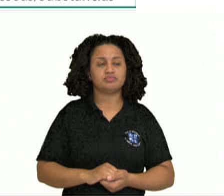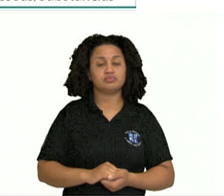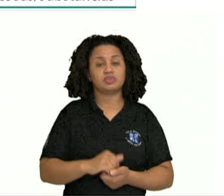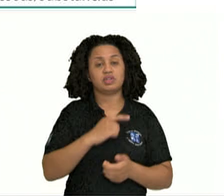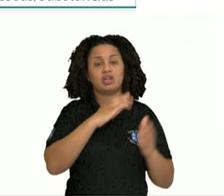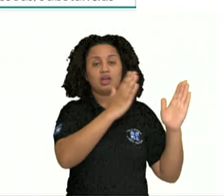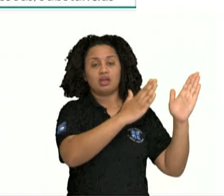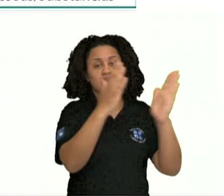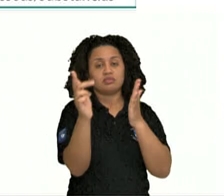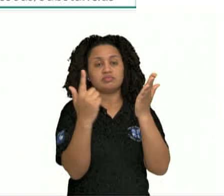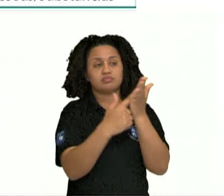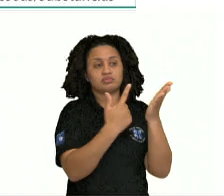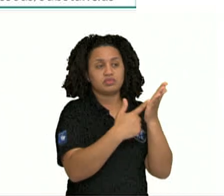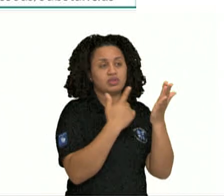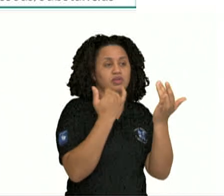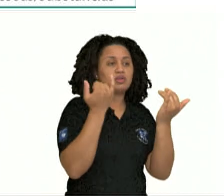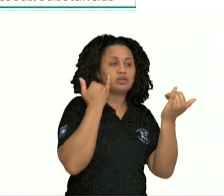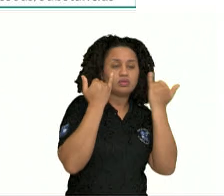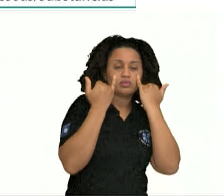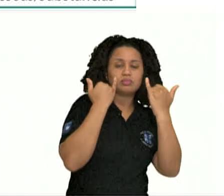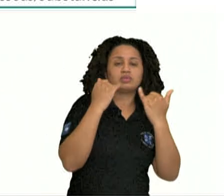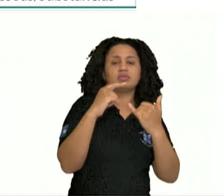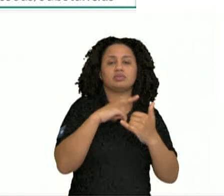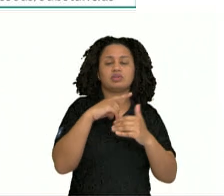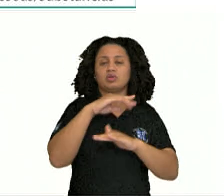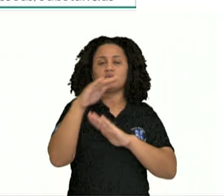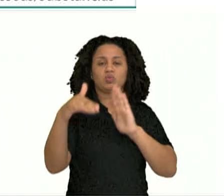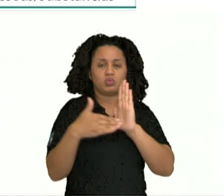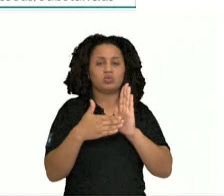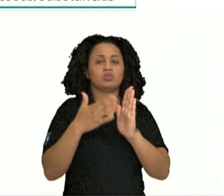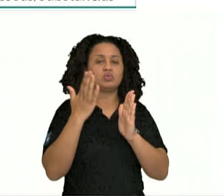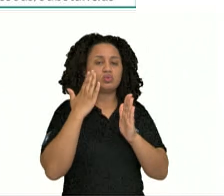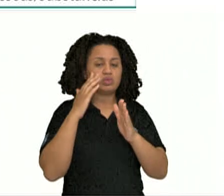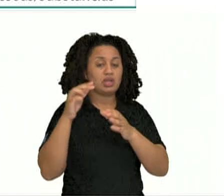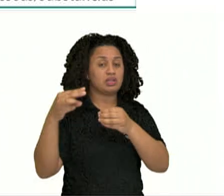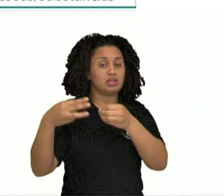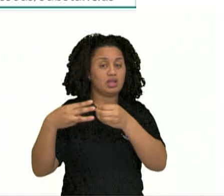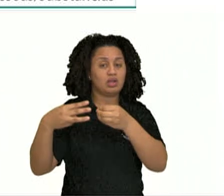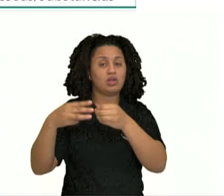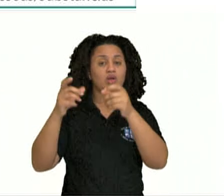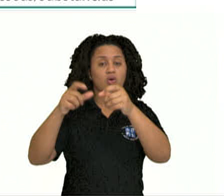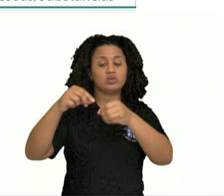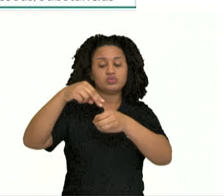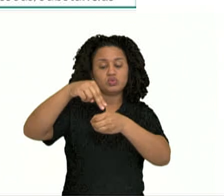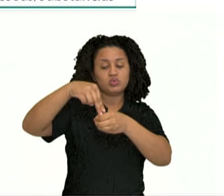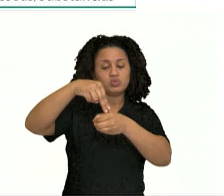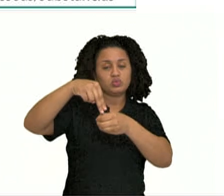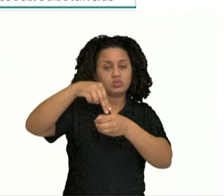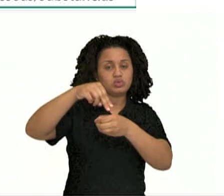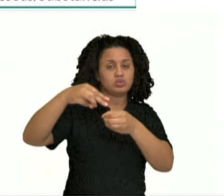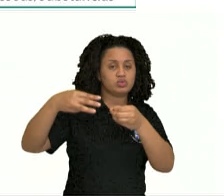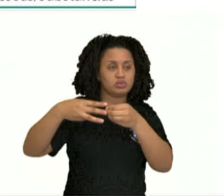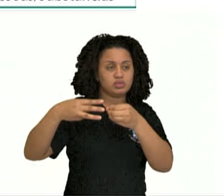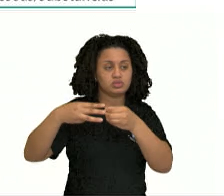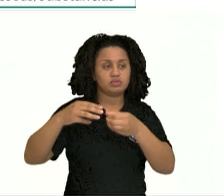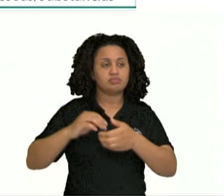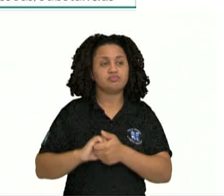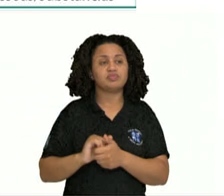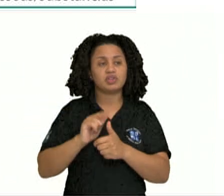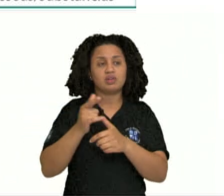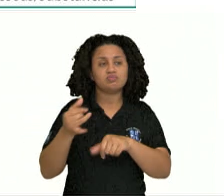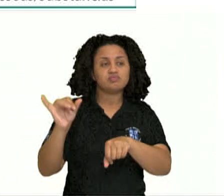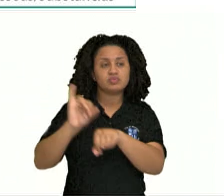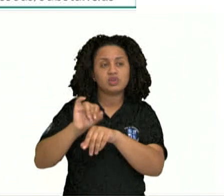biblioteca com toda a informação todo tudo ali que fala sobre a célula ela está presente no núcleo E lá eu